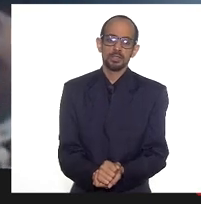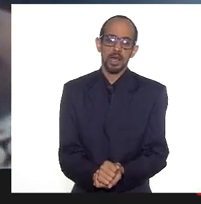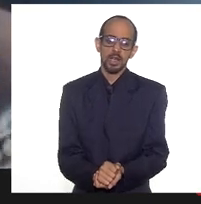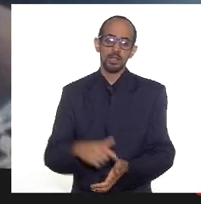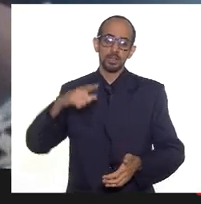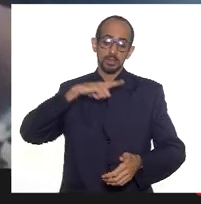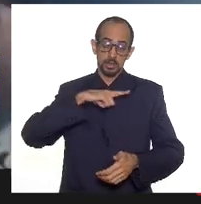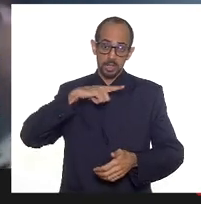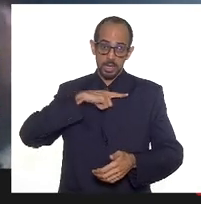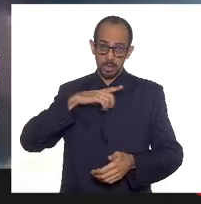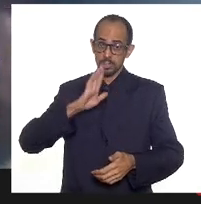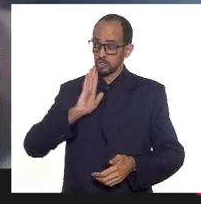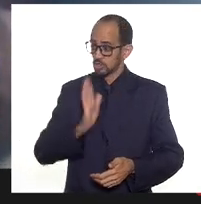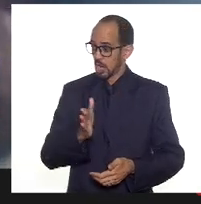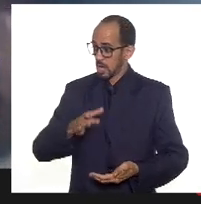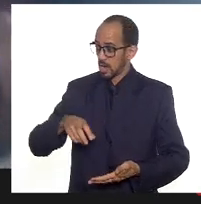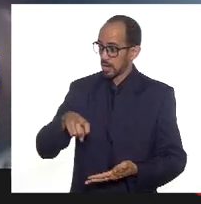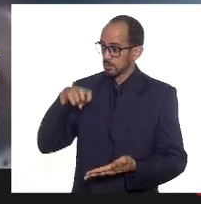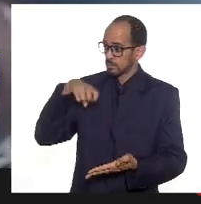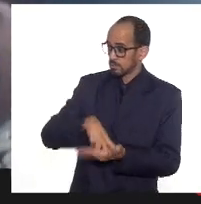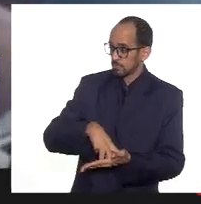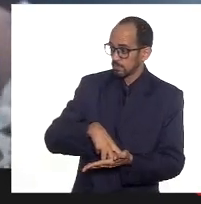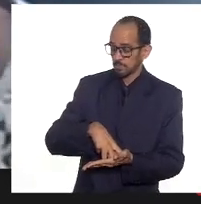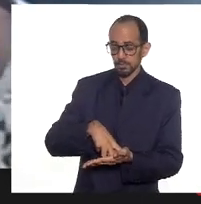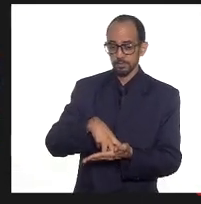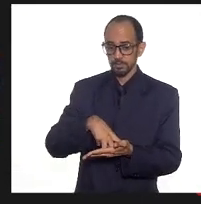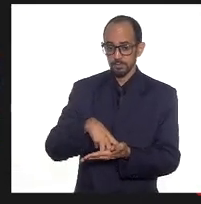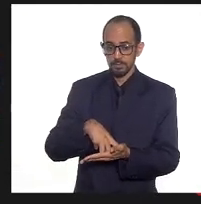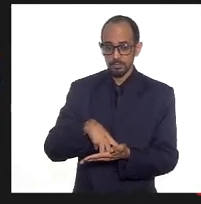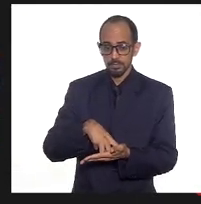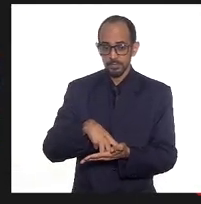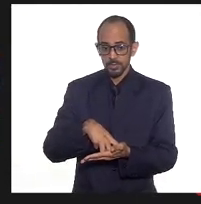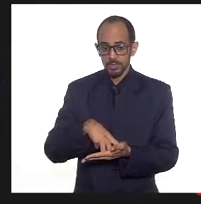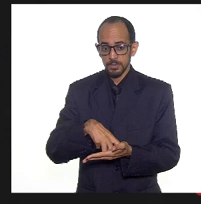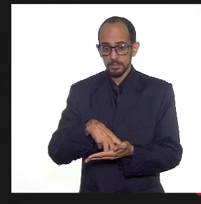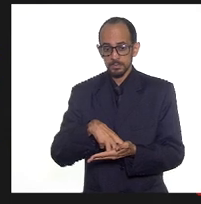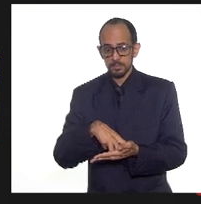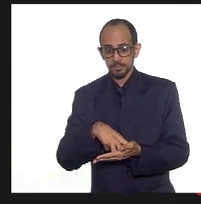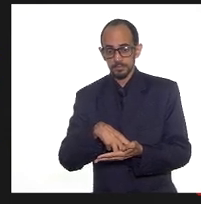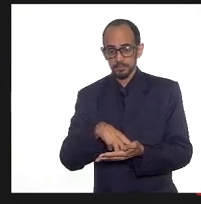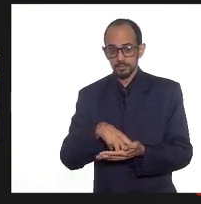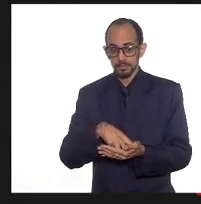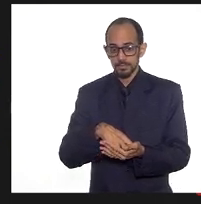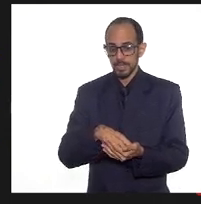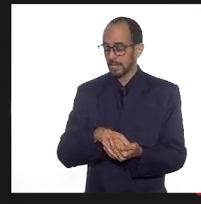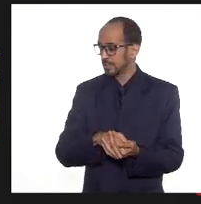se registrar que isso segue acontecendo. Jesus, achei ruim de jogar em cima da gente.